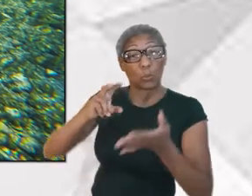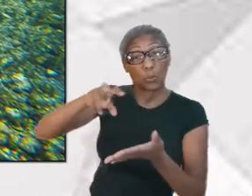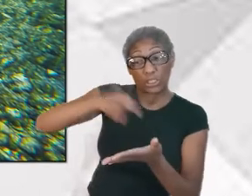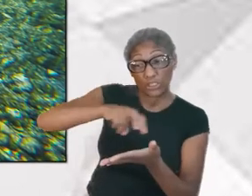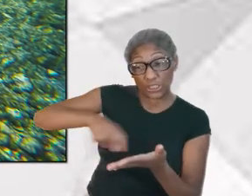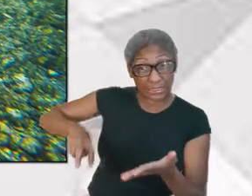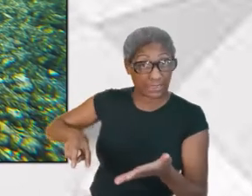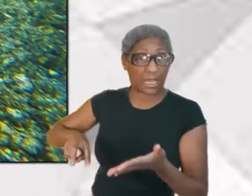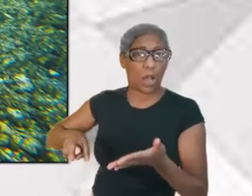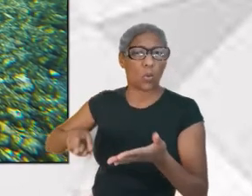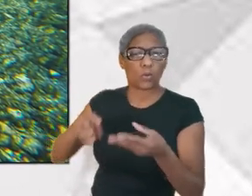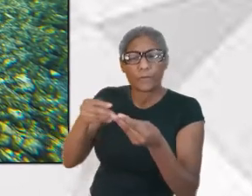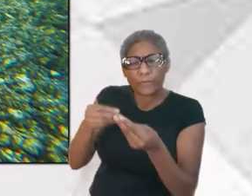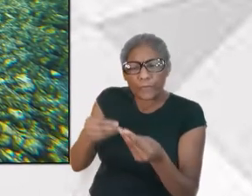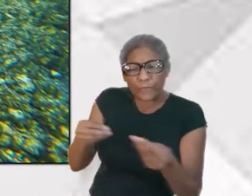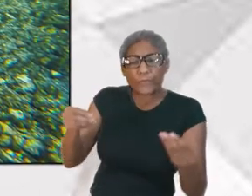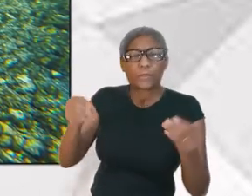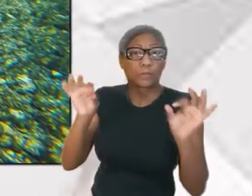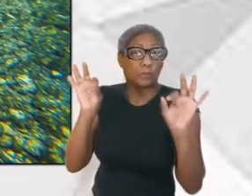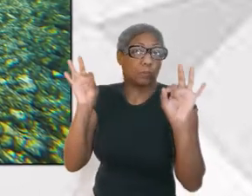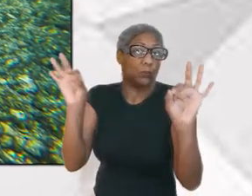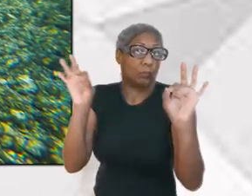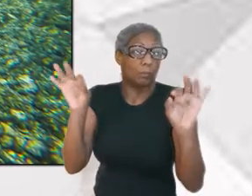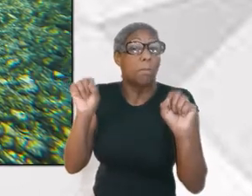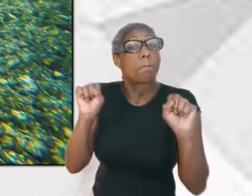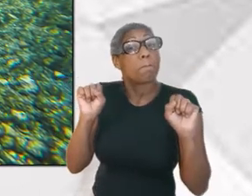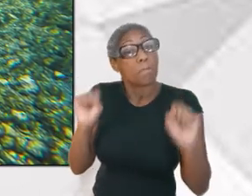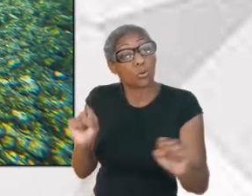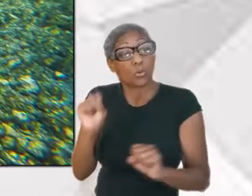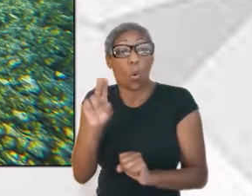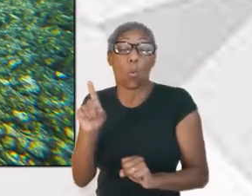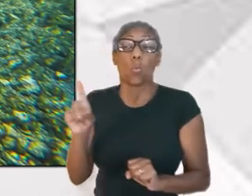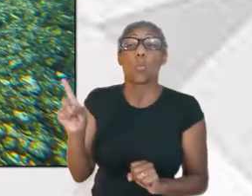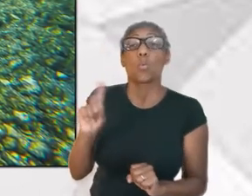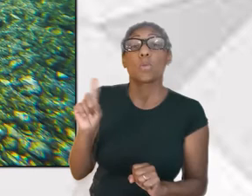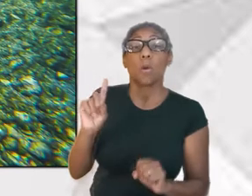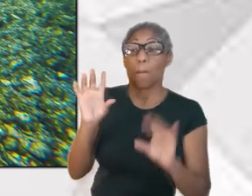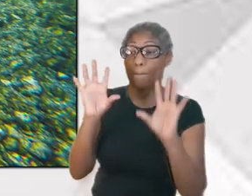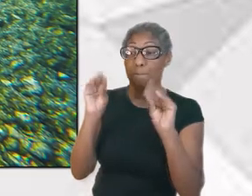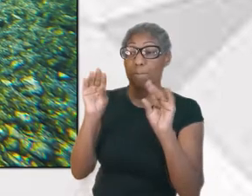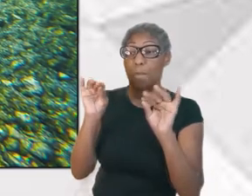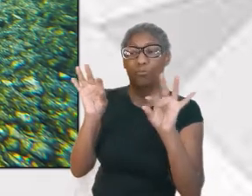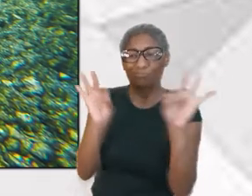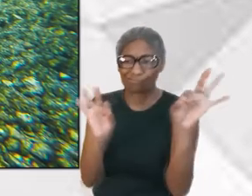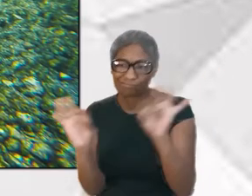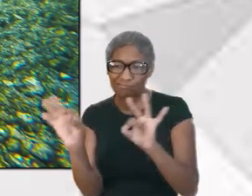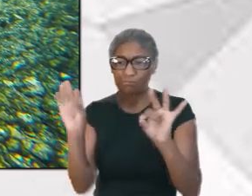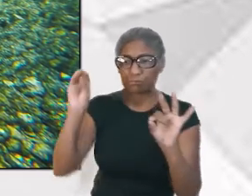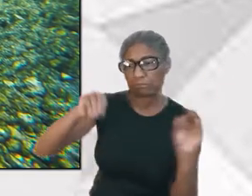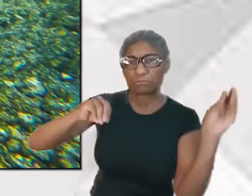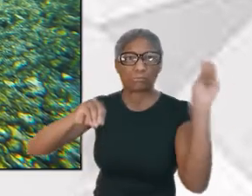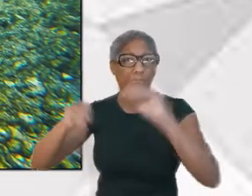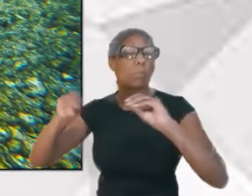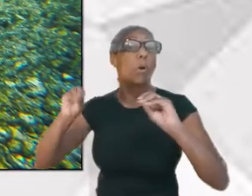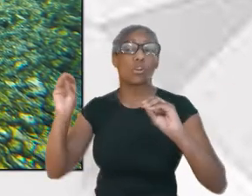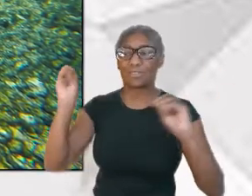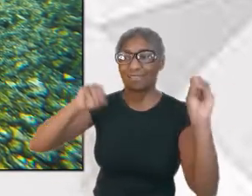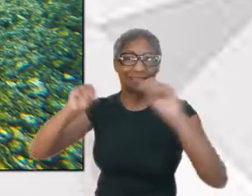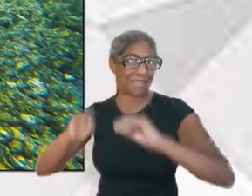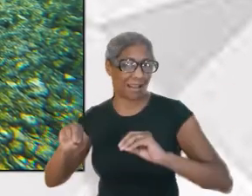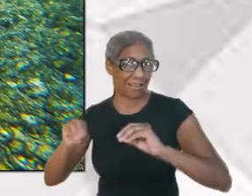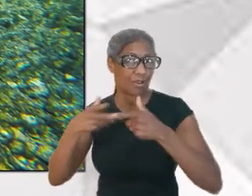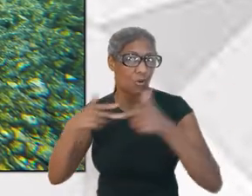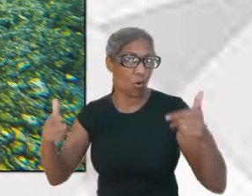acabamento estético muito fino e pode ou não ter a manipulação também dessas imagens, inserindo, por exemplo,